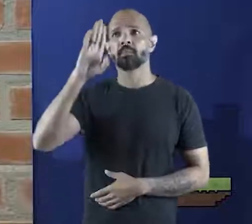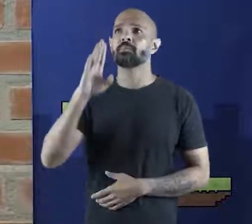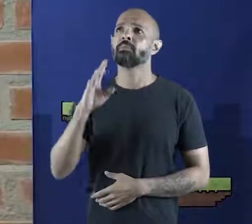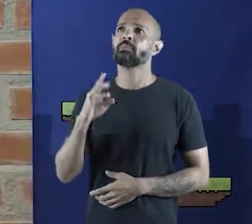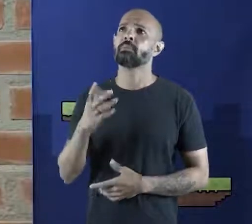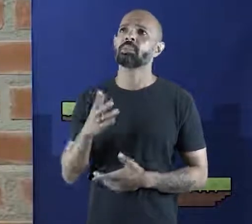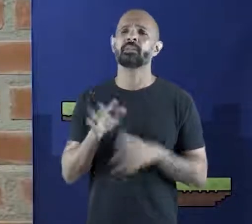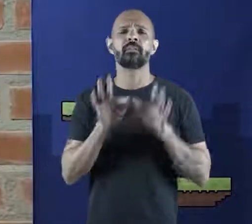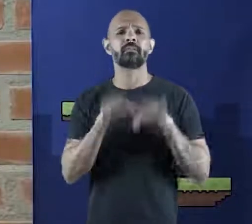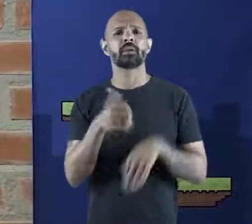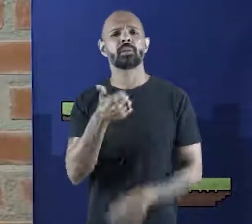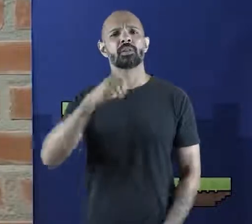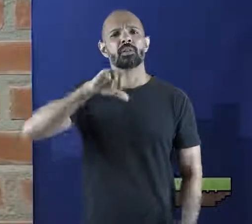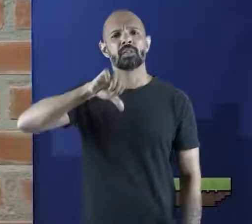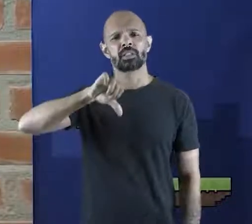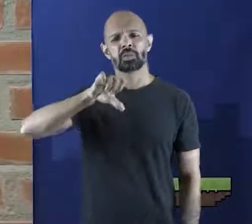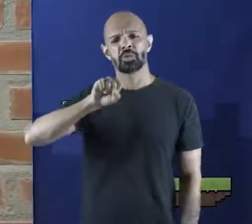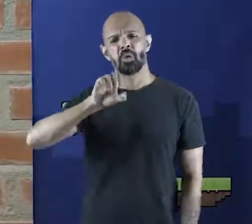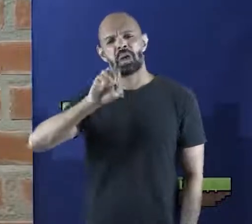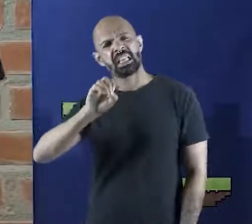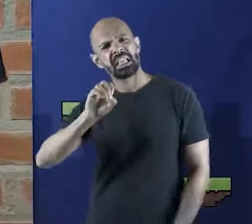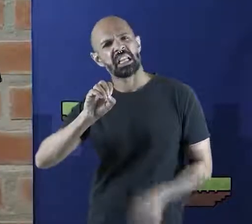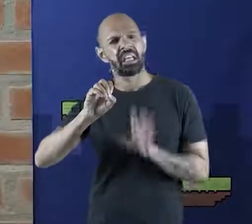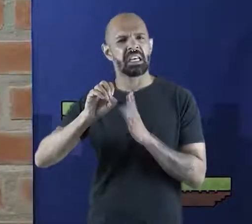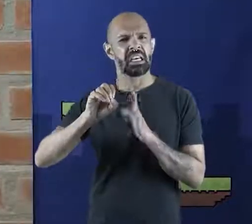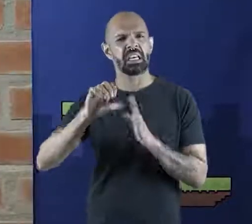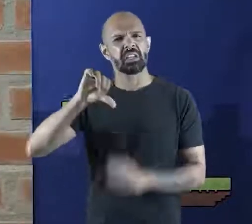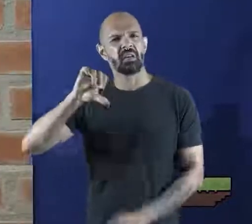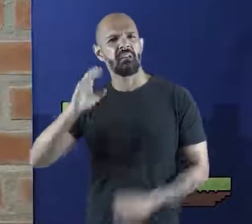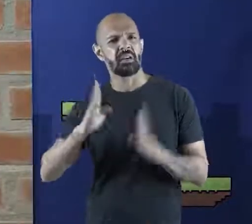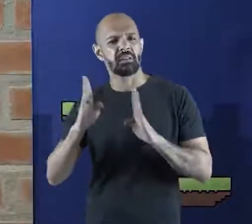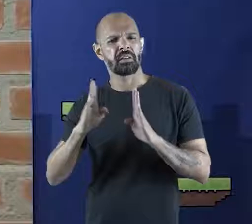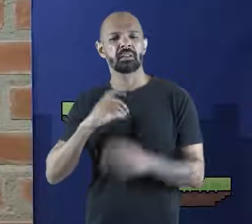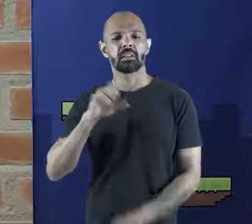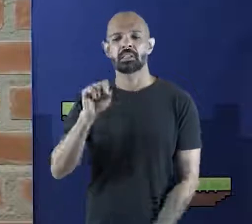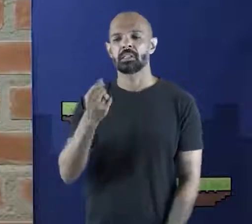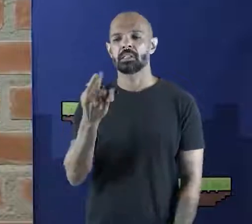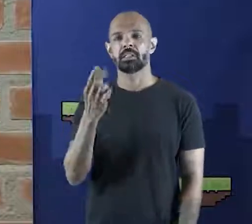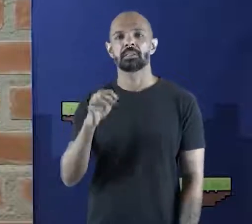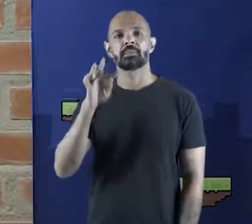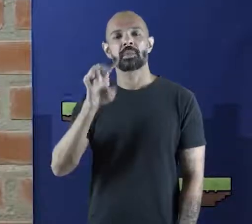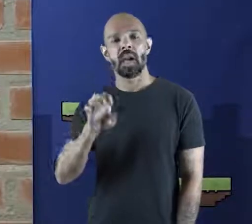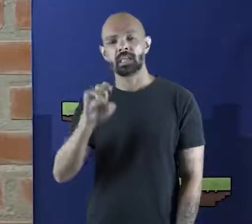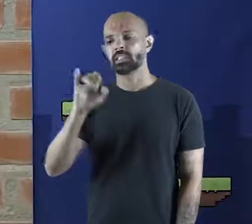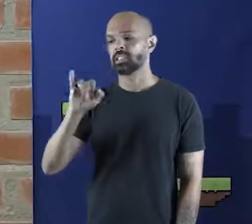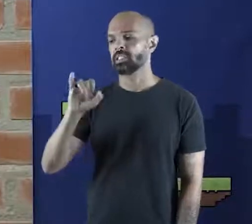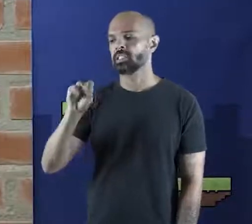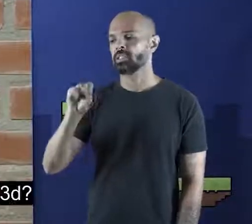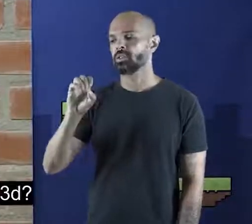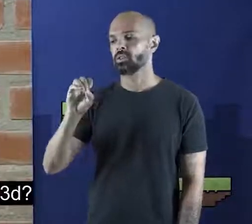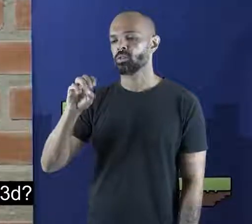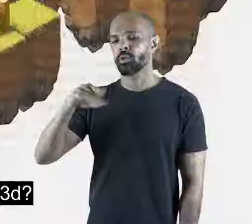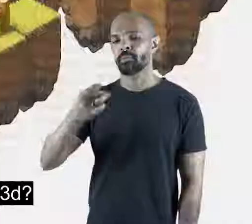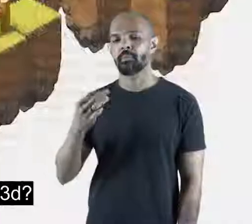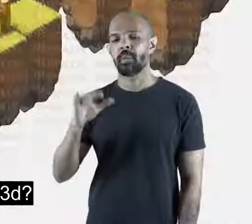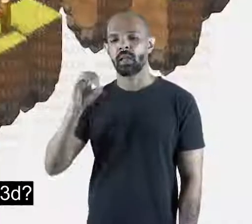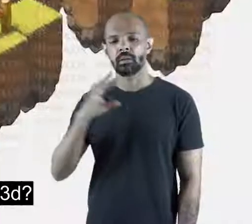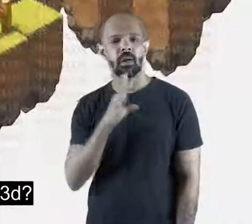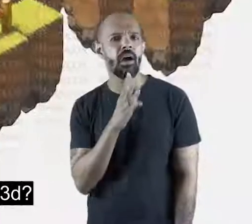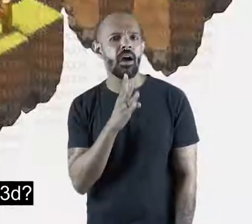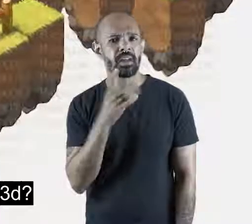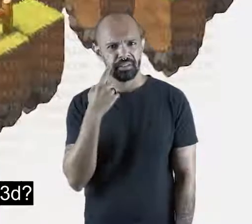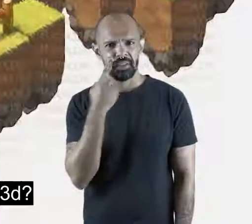foi no final dos anos 80, no meio dos anos 90, chamados sprites isométricos. Vocês já